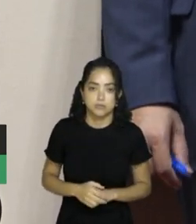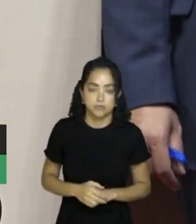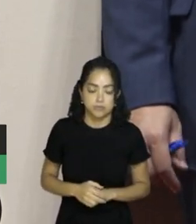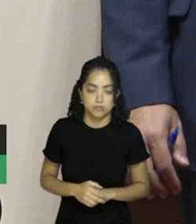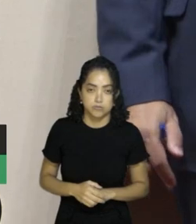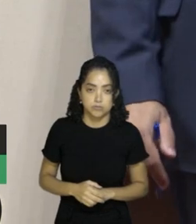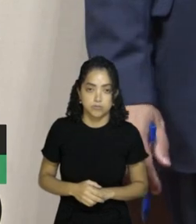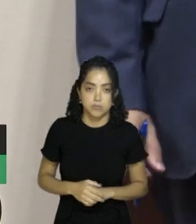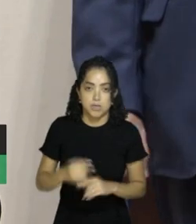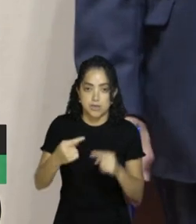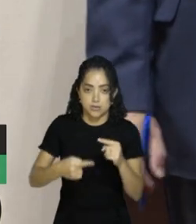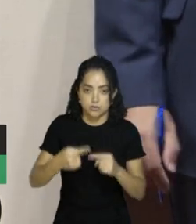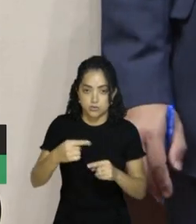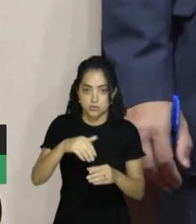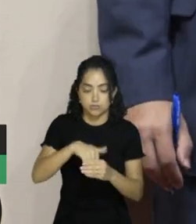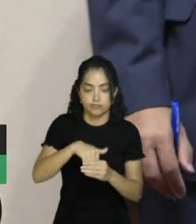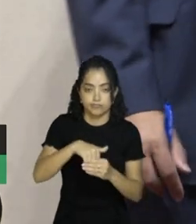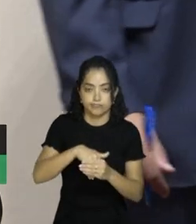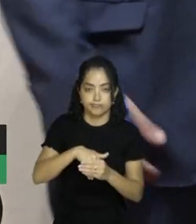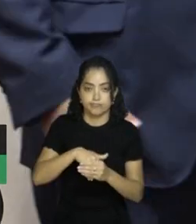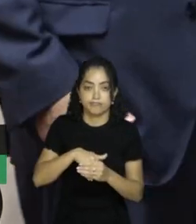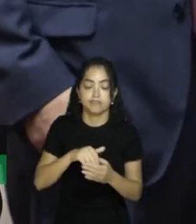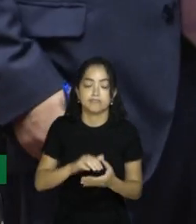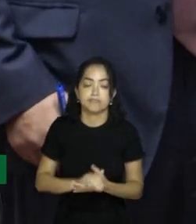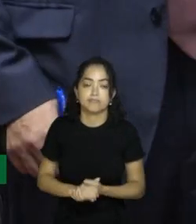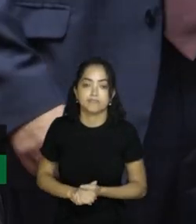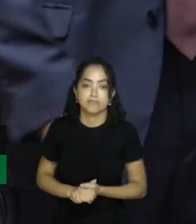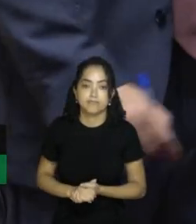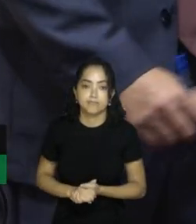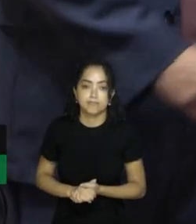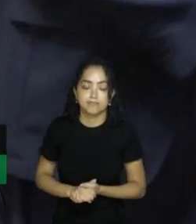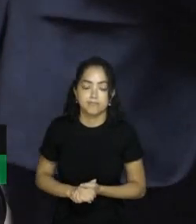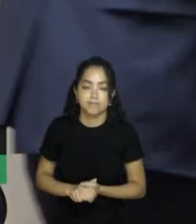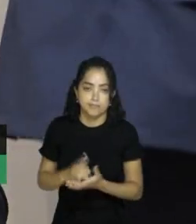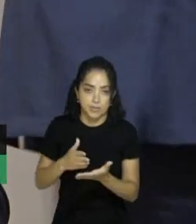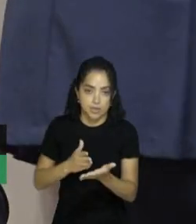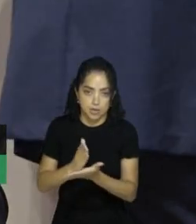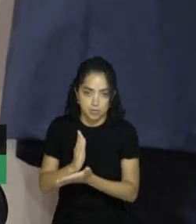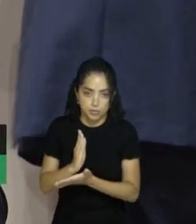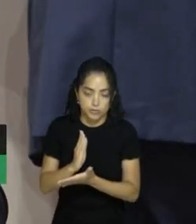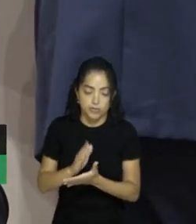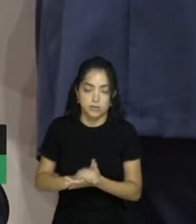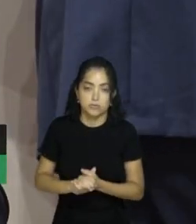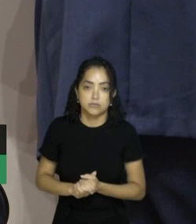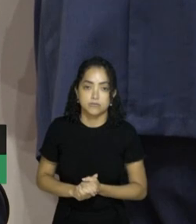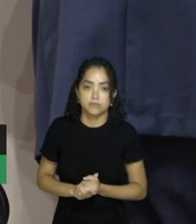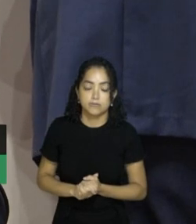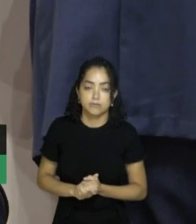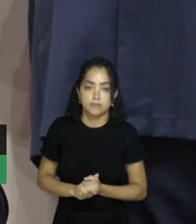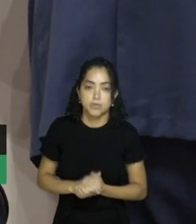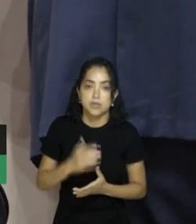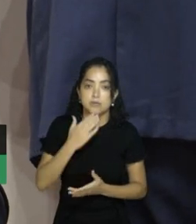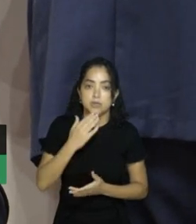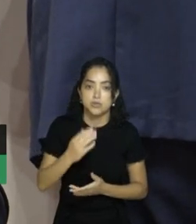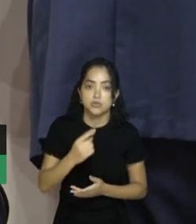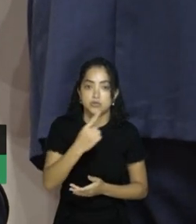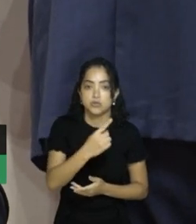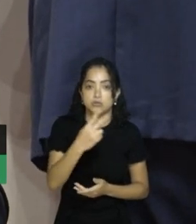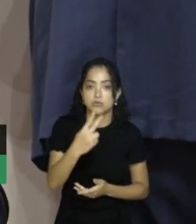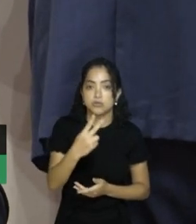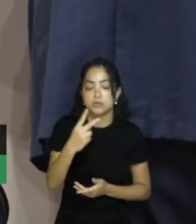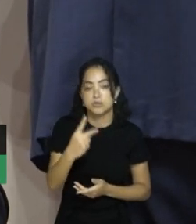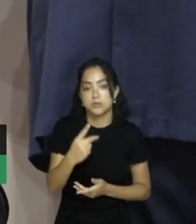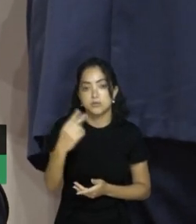Quem Queira discutir em votação deputados que aprovam permanece como se encontra aprovado por unanimidade pedindo informação 114